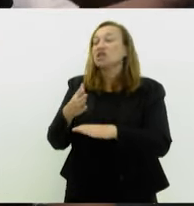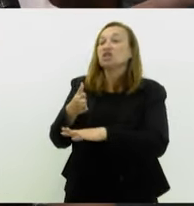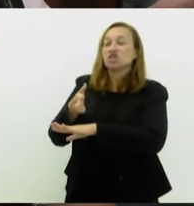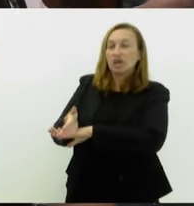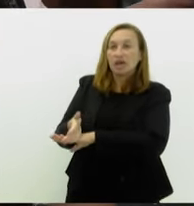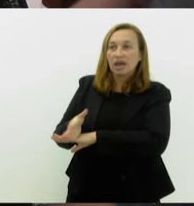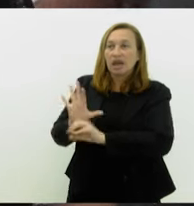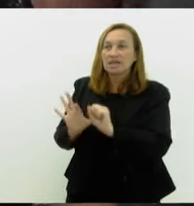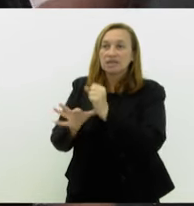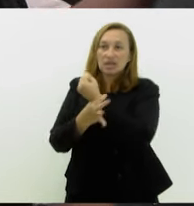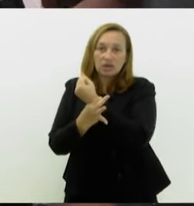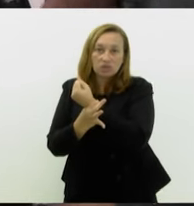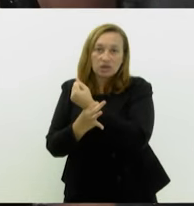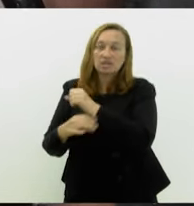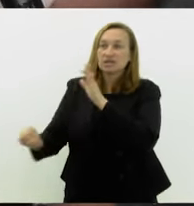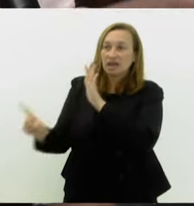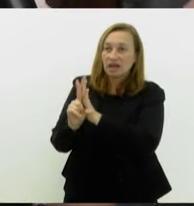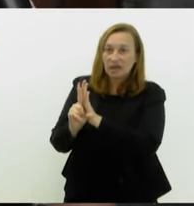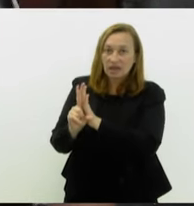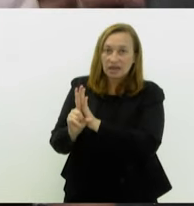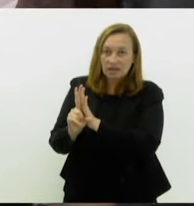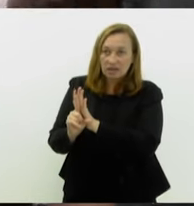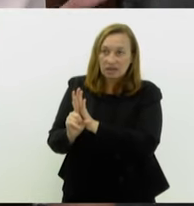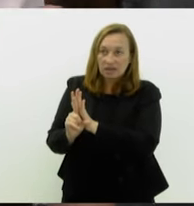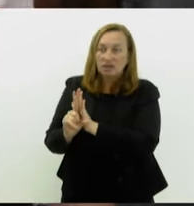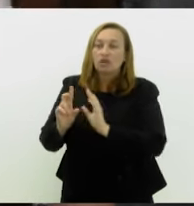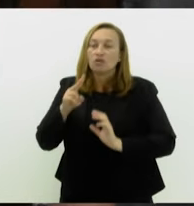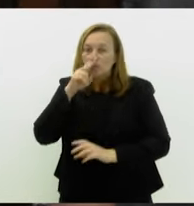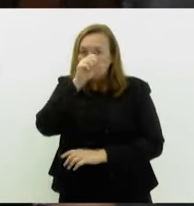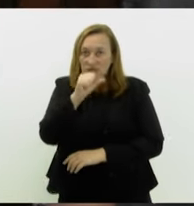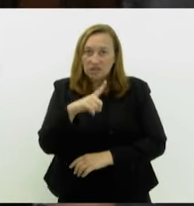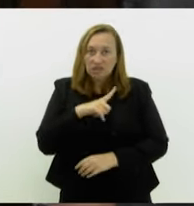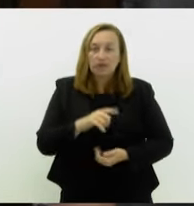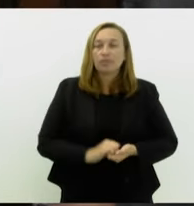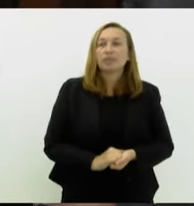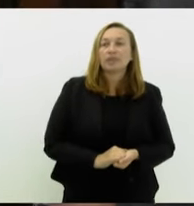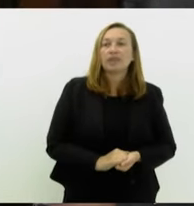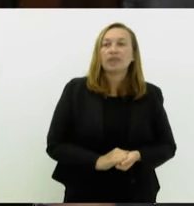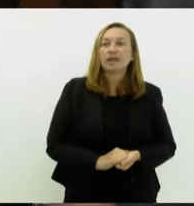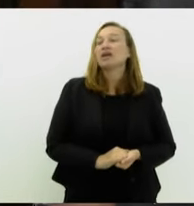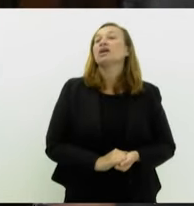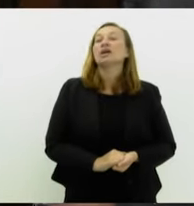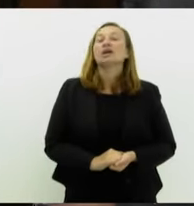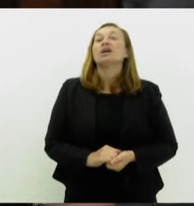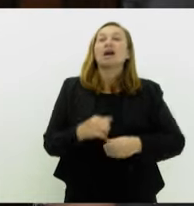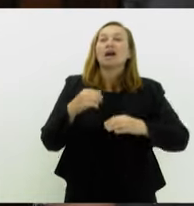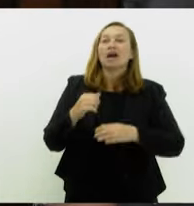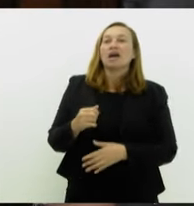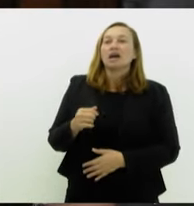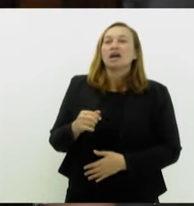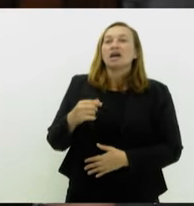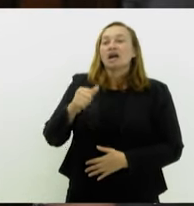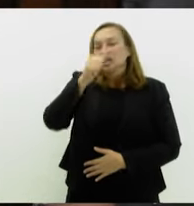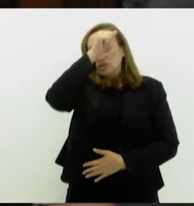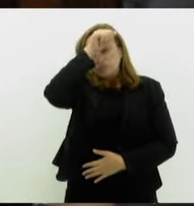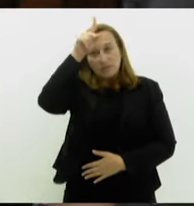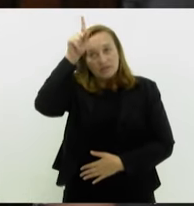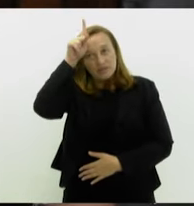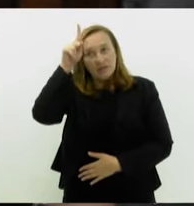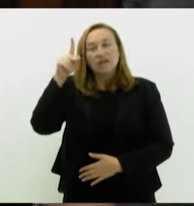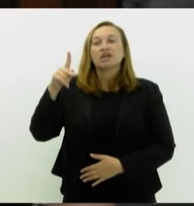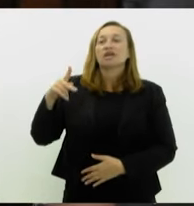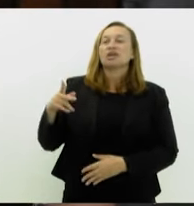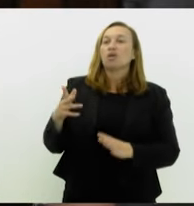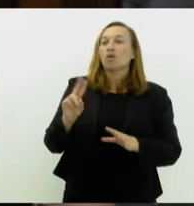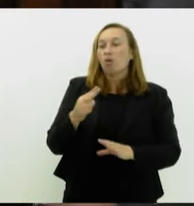e garantir essa lei aplicação da Lei fortalecer e as candidatas a vereadoras as prefeitas eu quero dizer